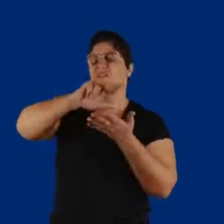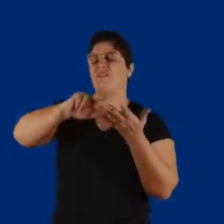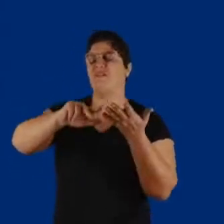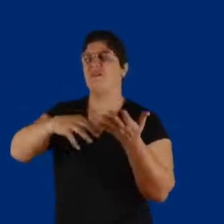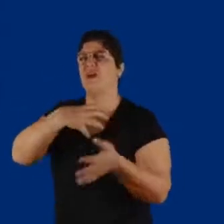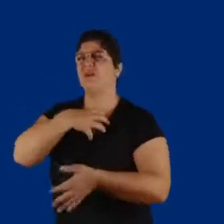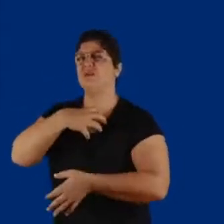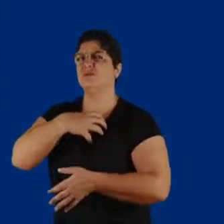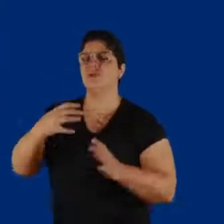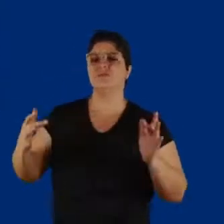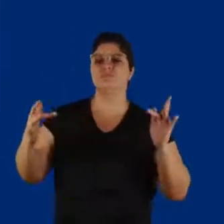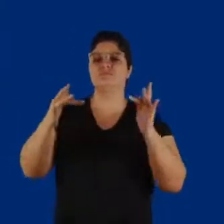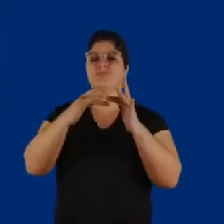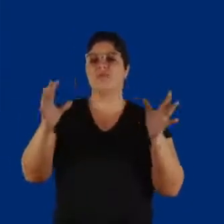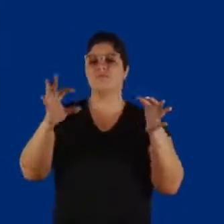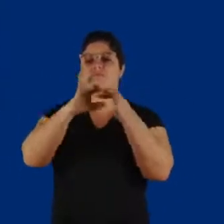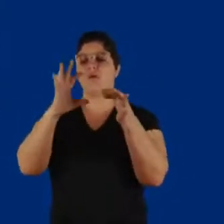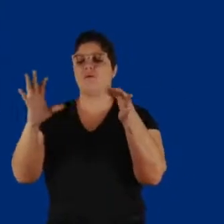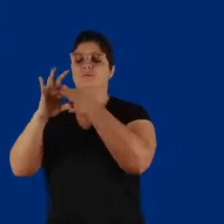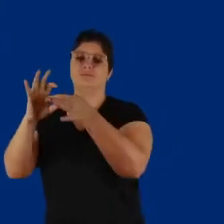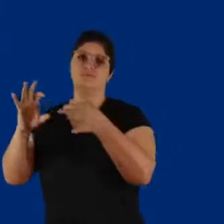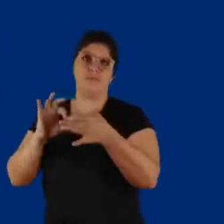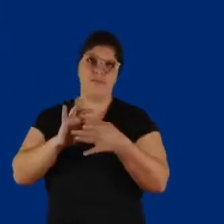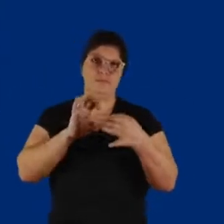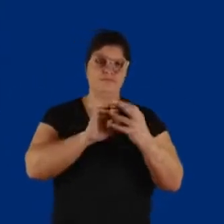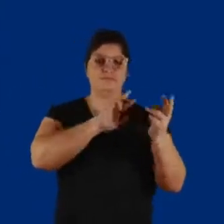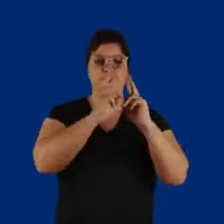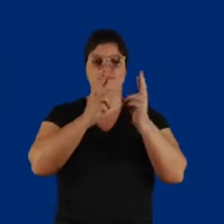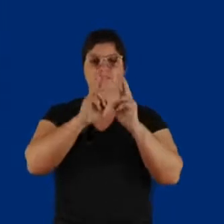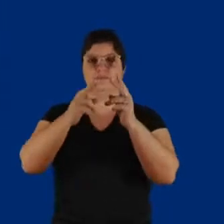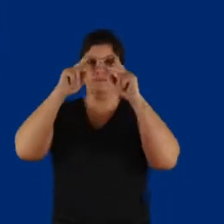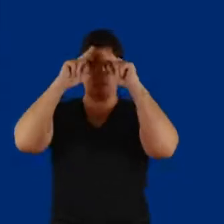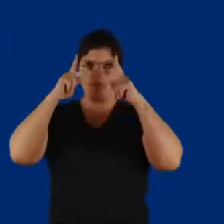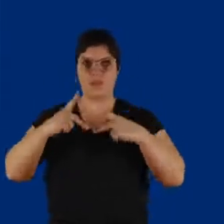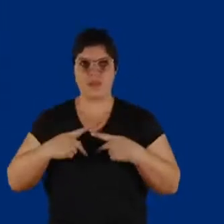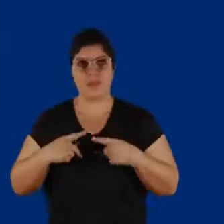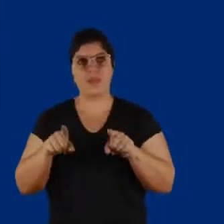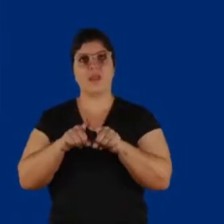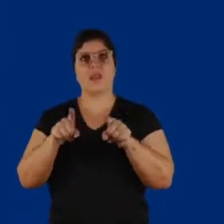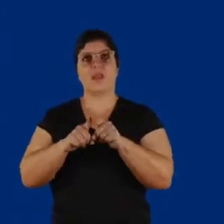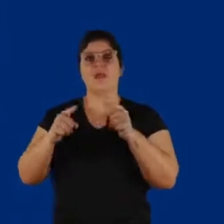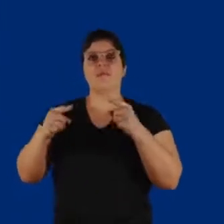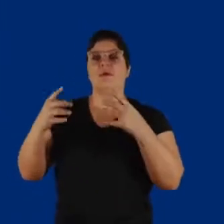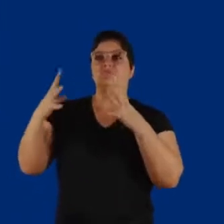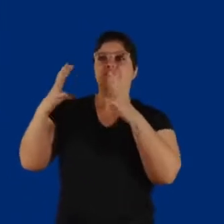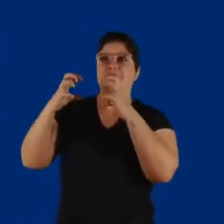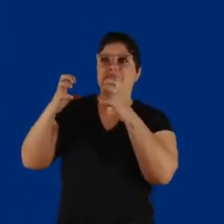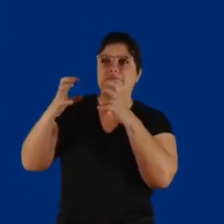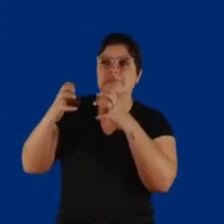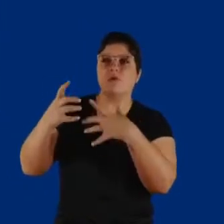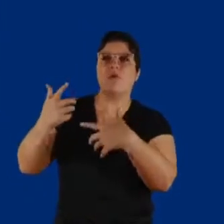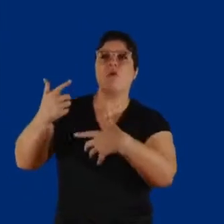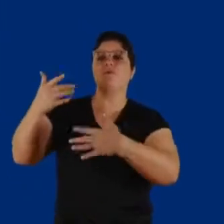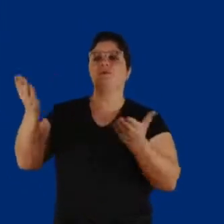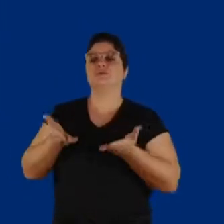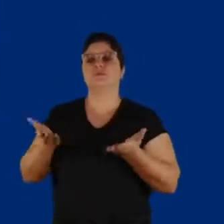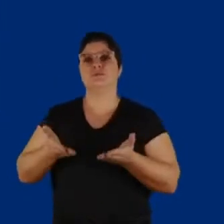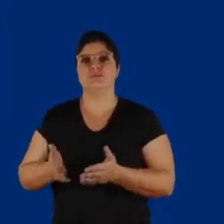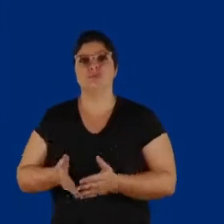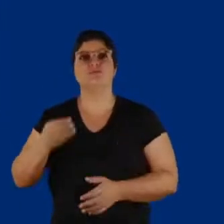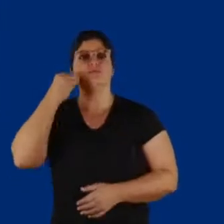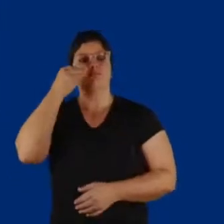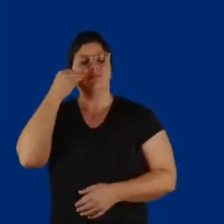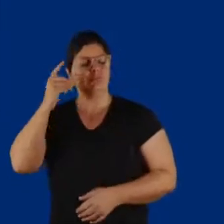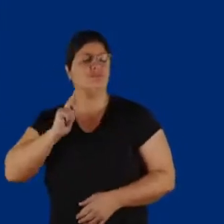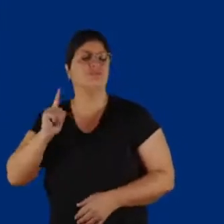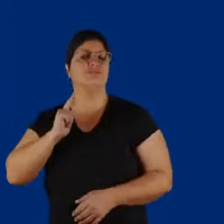conectam pontos importantes nas diversas relações humanas e em seus conflitos na contemporaneidade, possibilitando experiências que